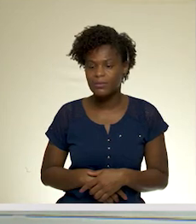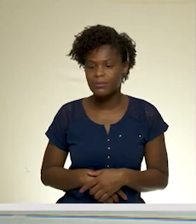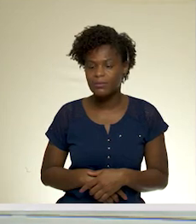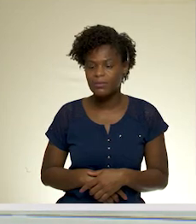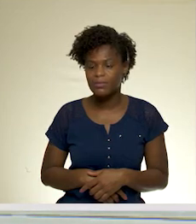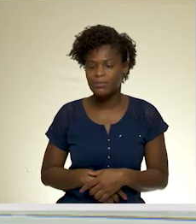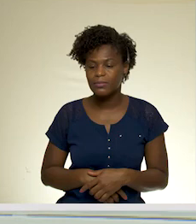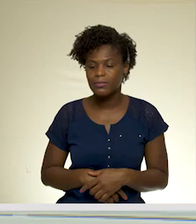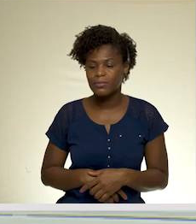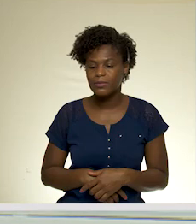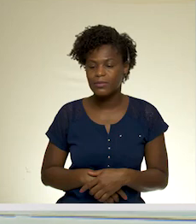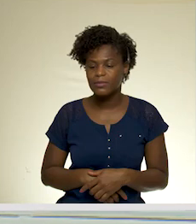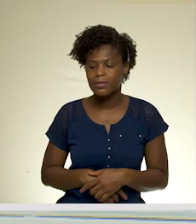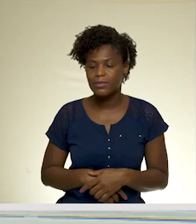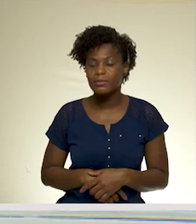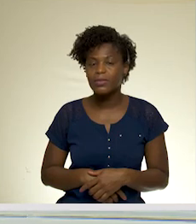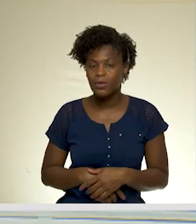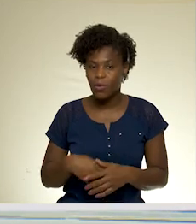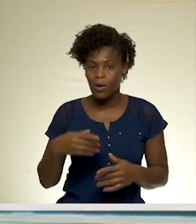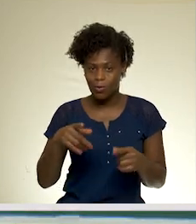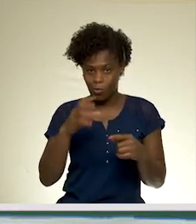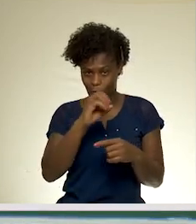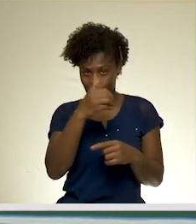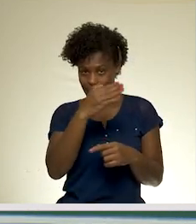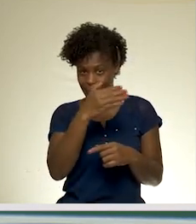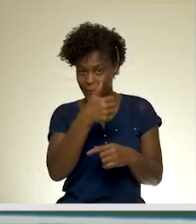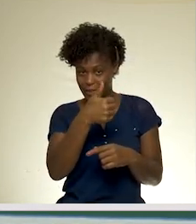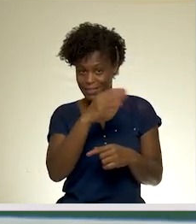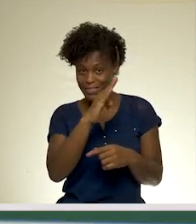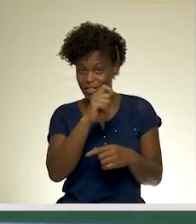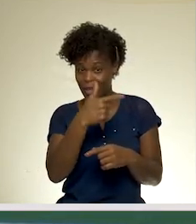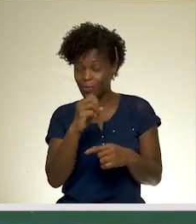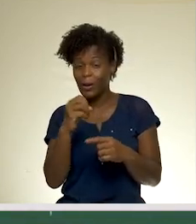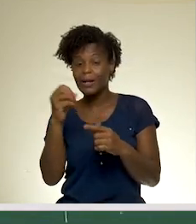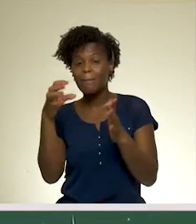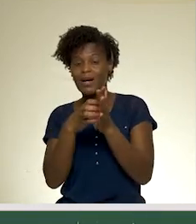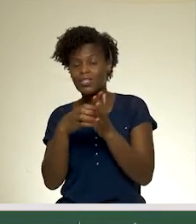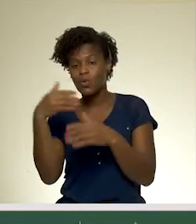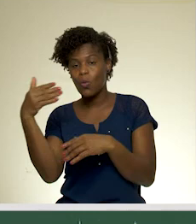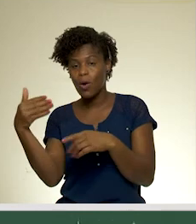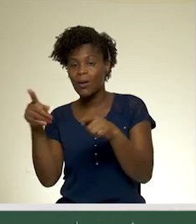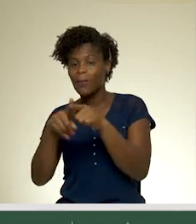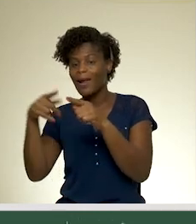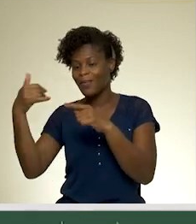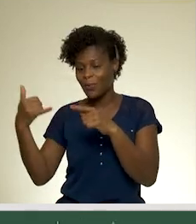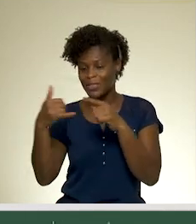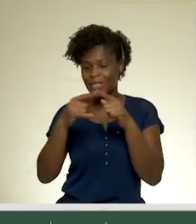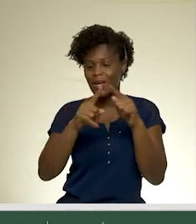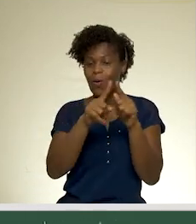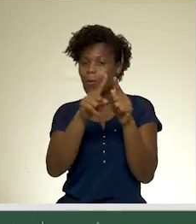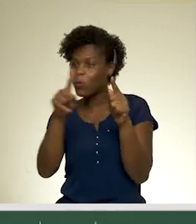1 é 2. Vamos ver. O objeto de imagem 1,